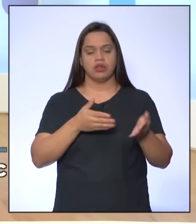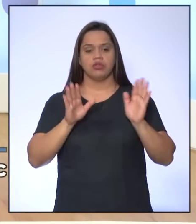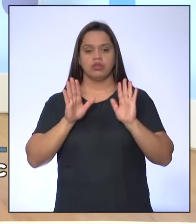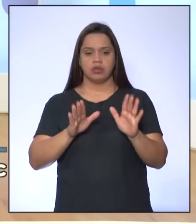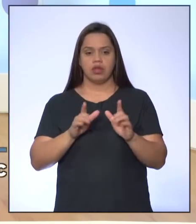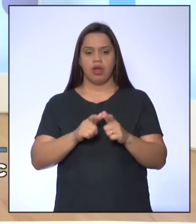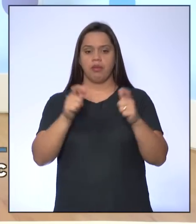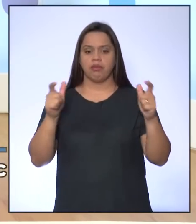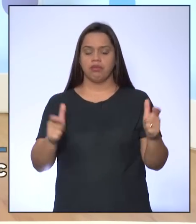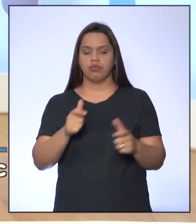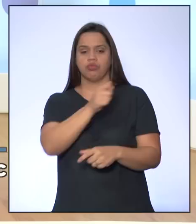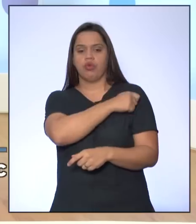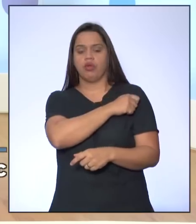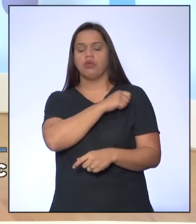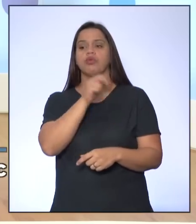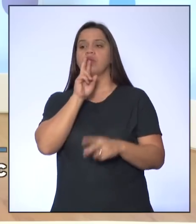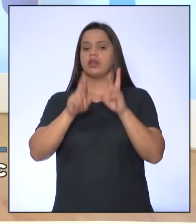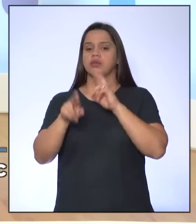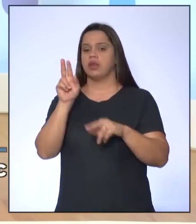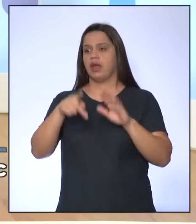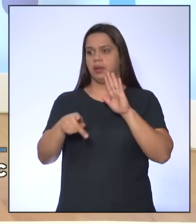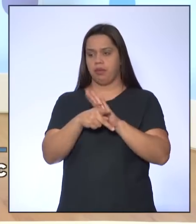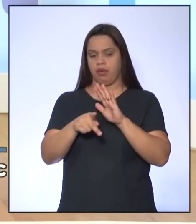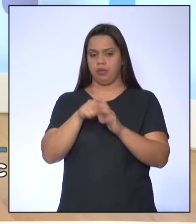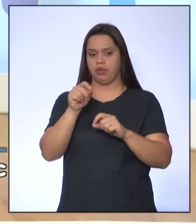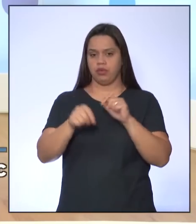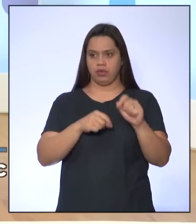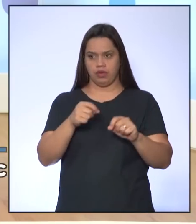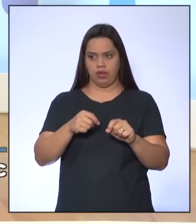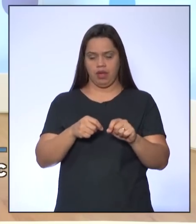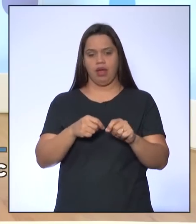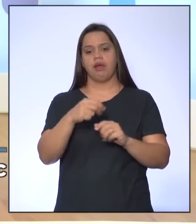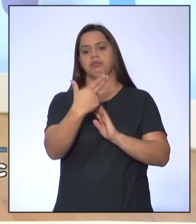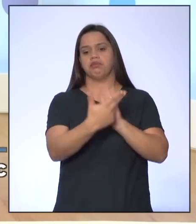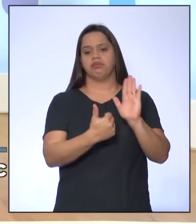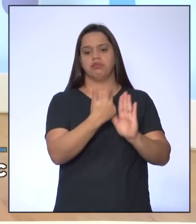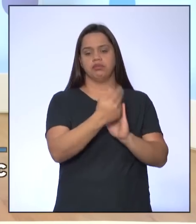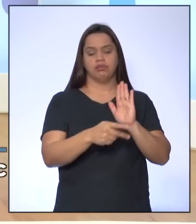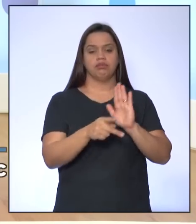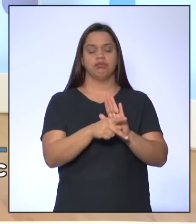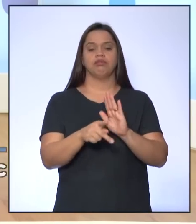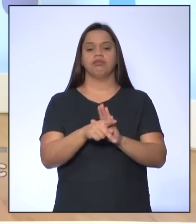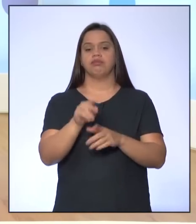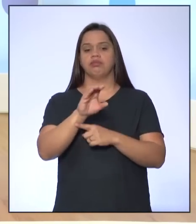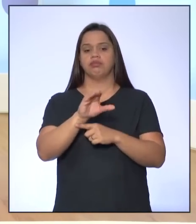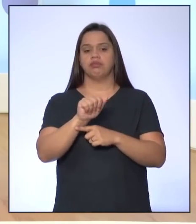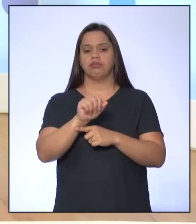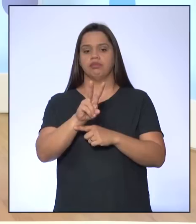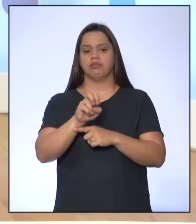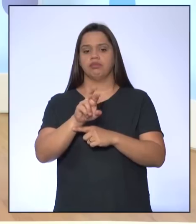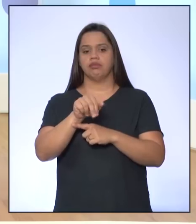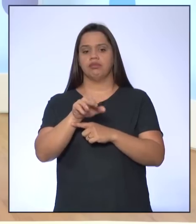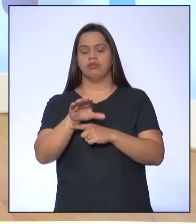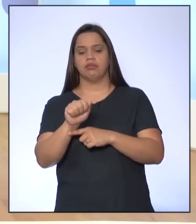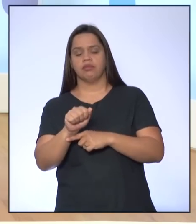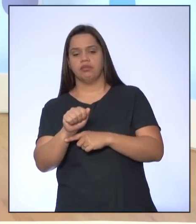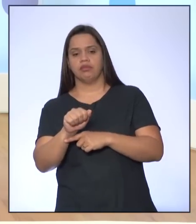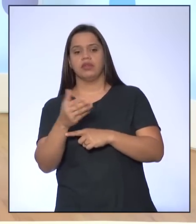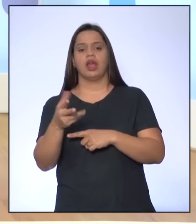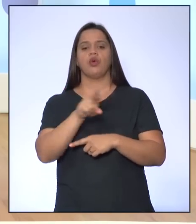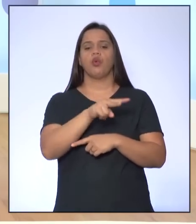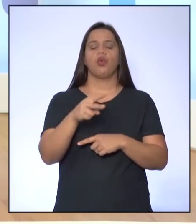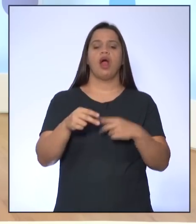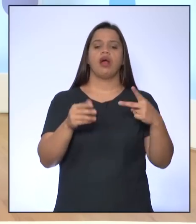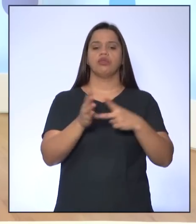estão colocando isso, que isso é uma pintura das cavernas. Mas, e aí? São caçadores ou coletores? Qual que